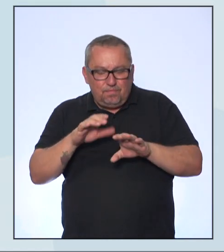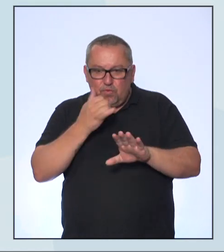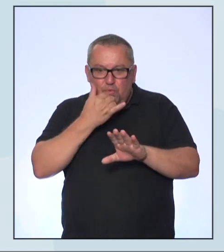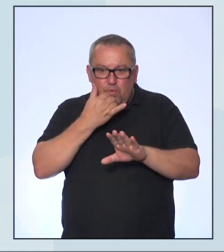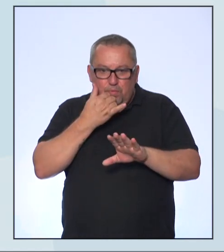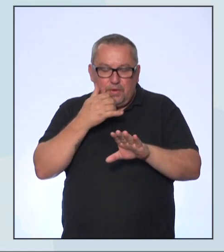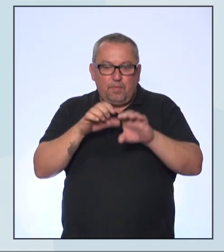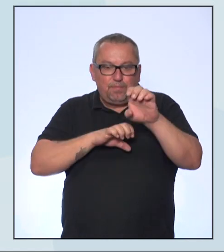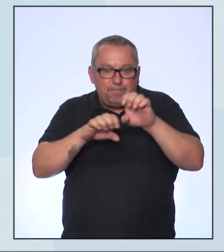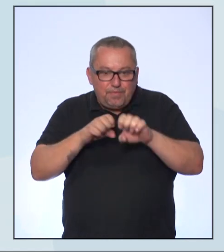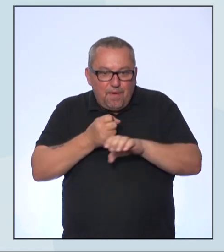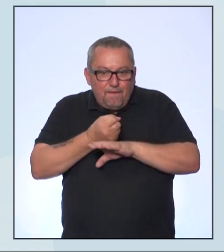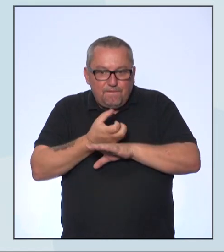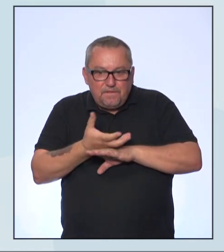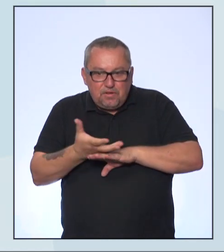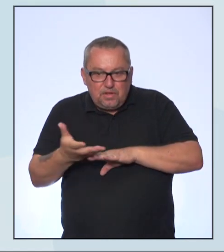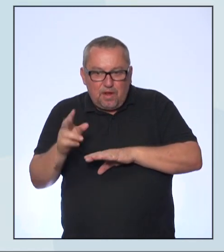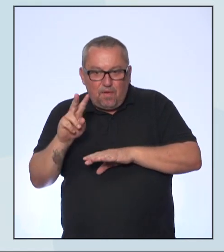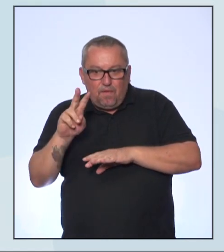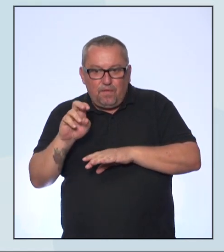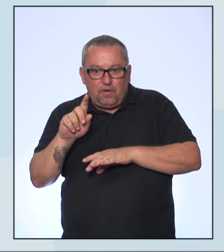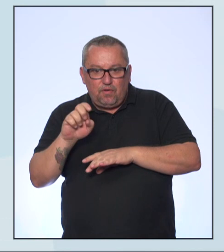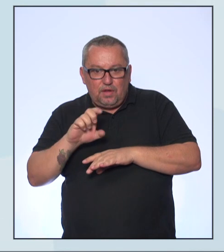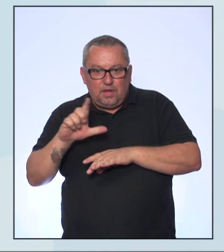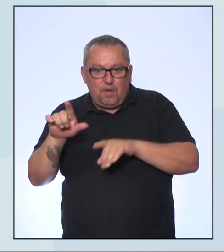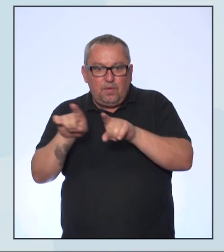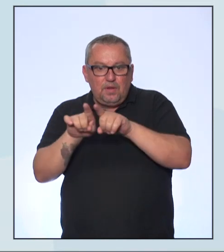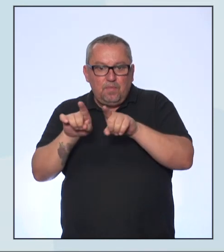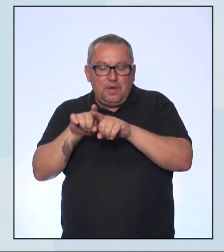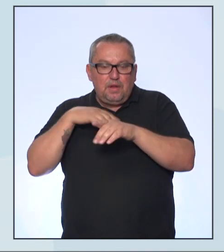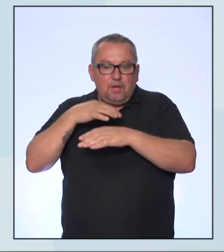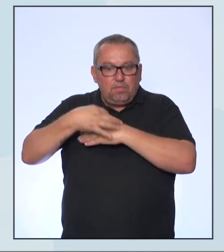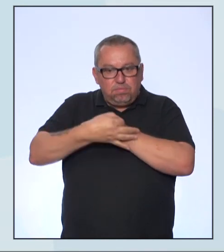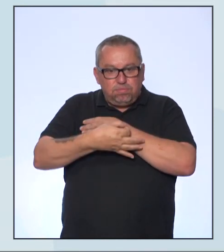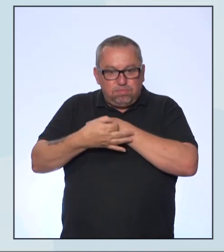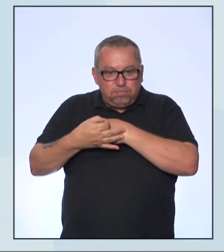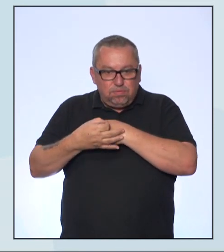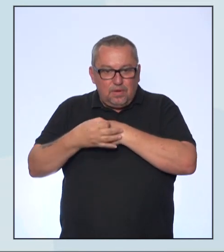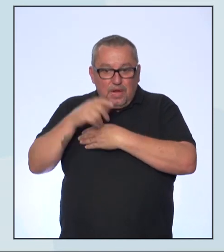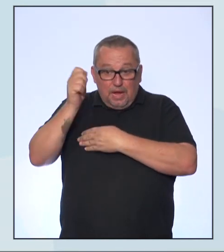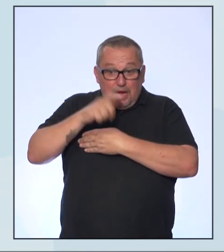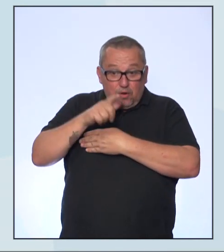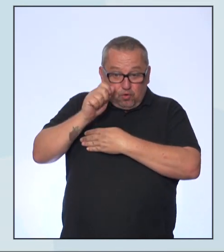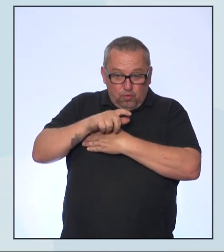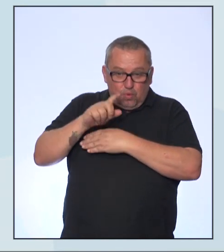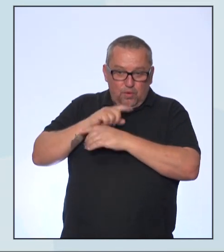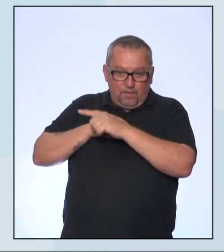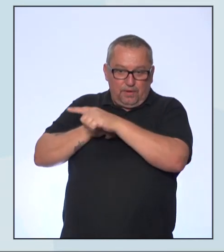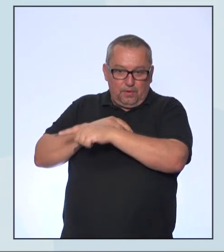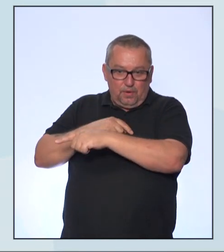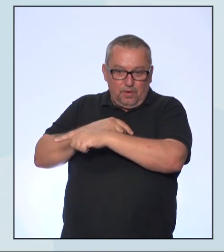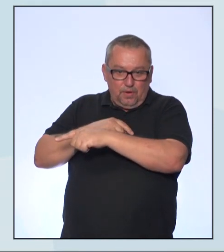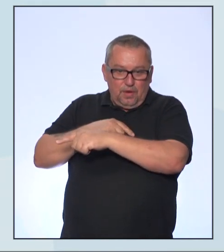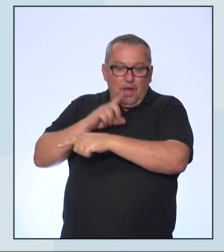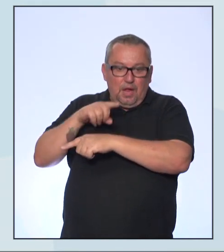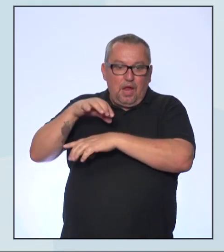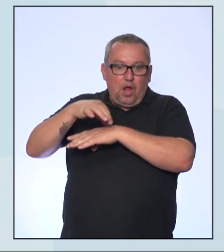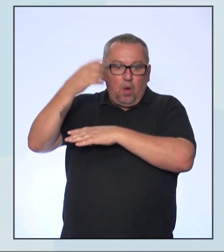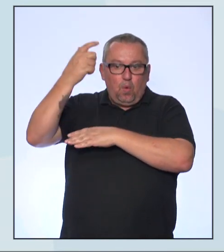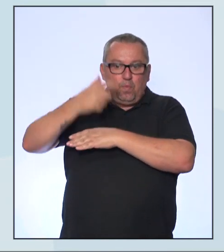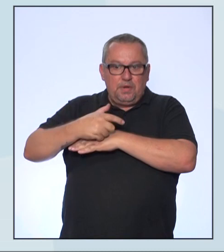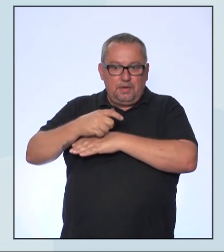de vegetais, tá? E temos uma célula humana. Aí nesse slide azul é uma célula humana, tá?